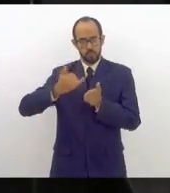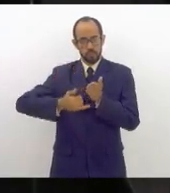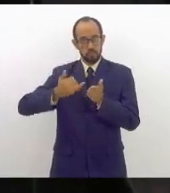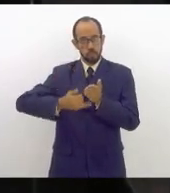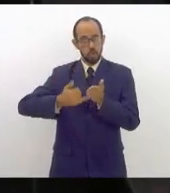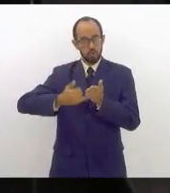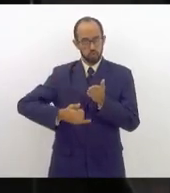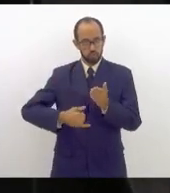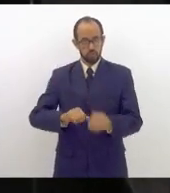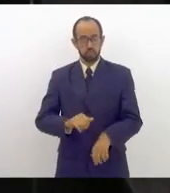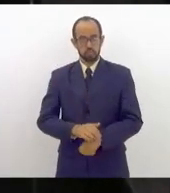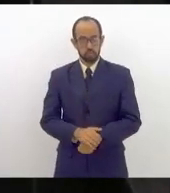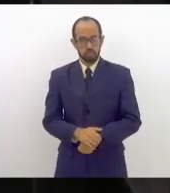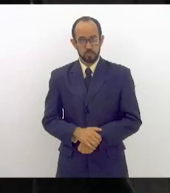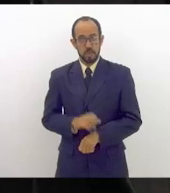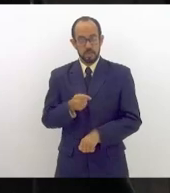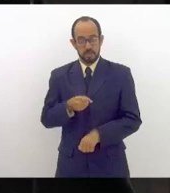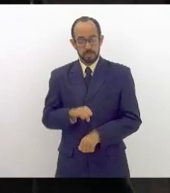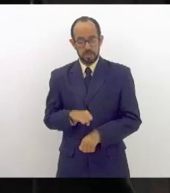impostos. Se você